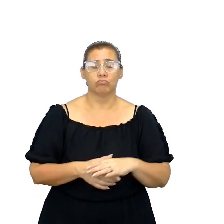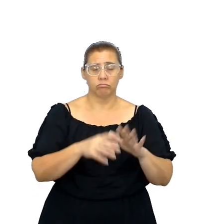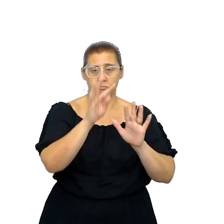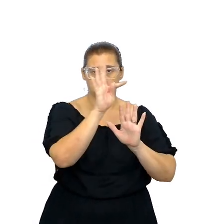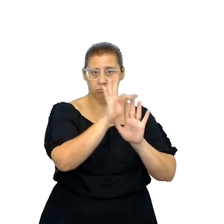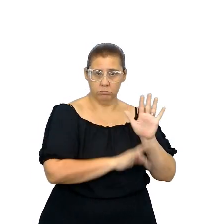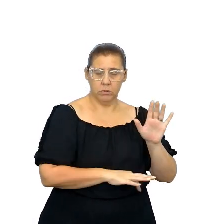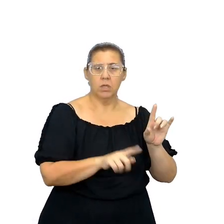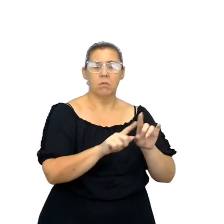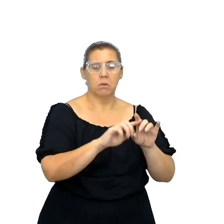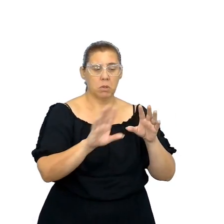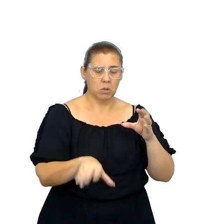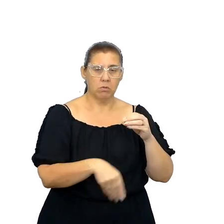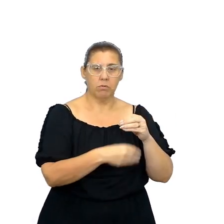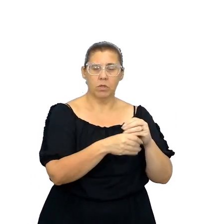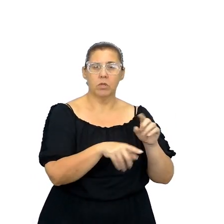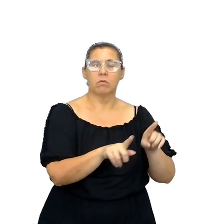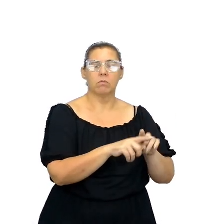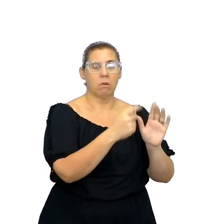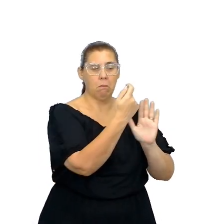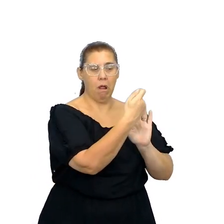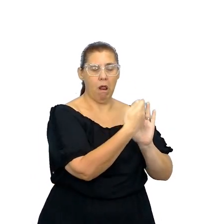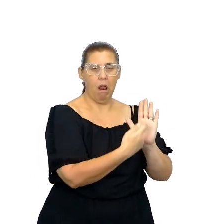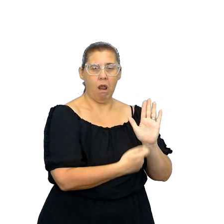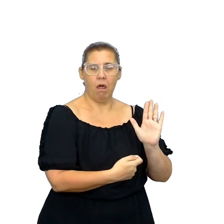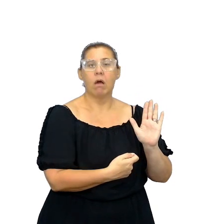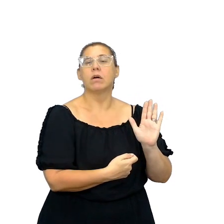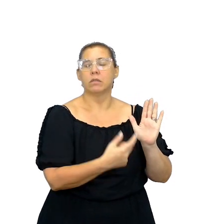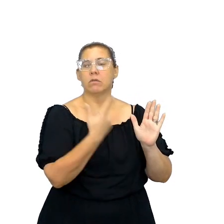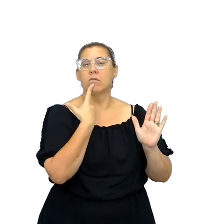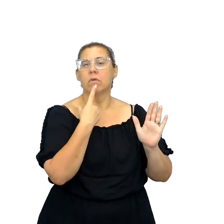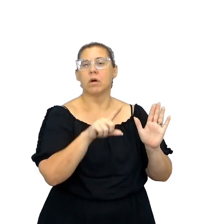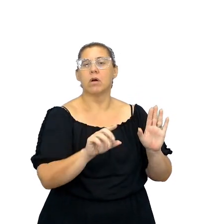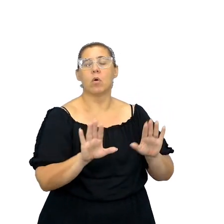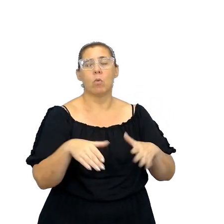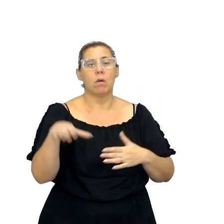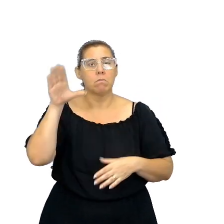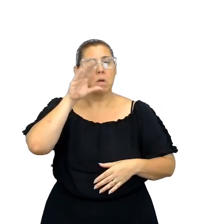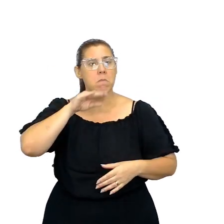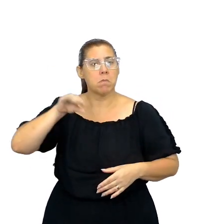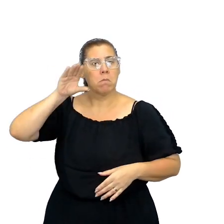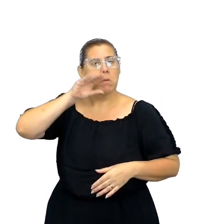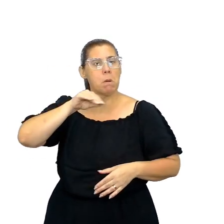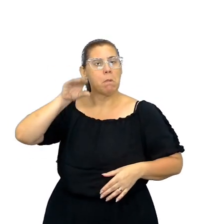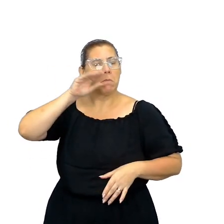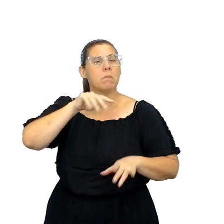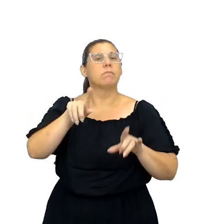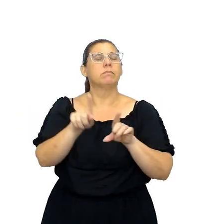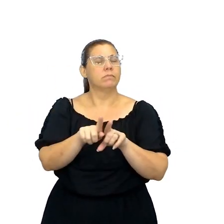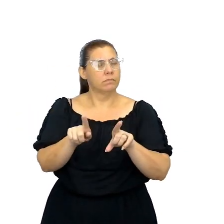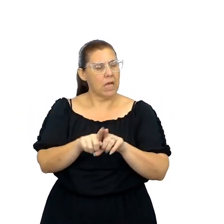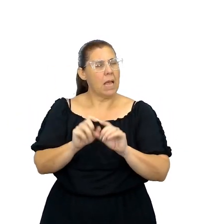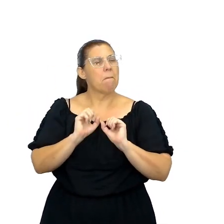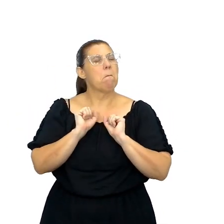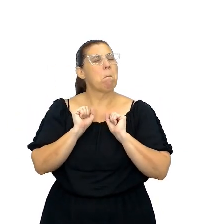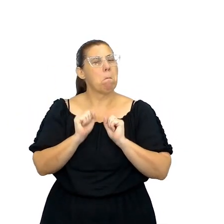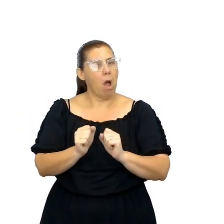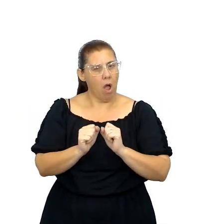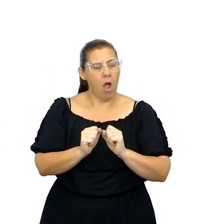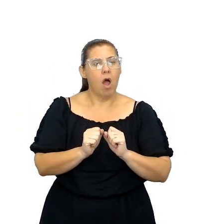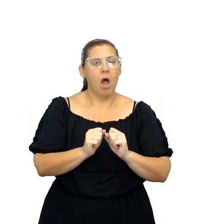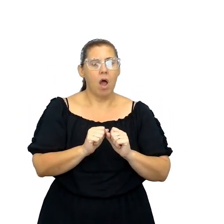campo da escrita, como a carta de reclamação, mas quando elas são oralizadas pelos estudantes, elas podem também